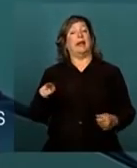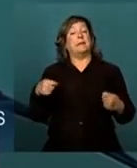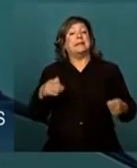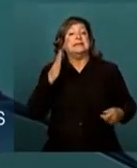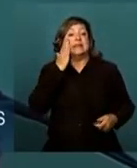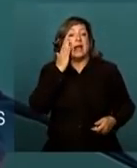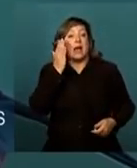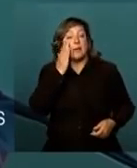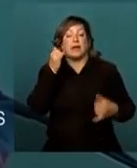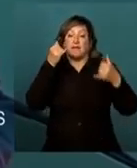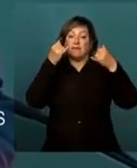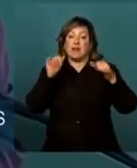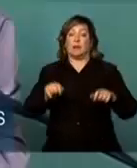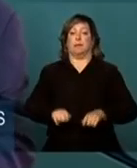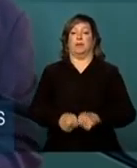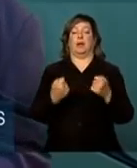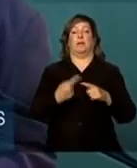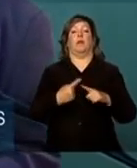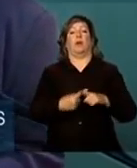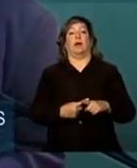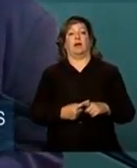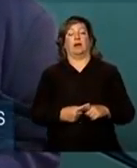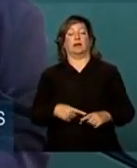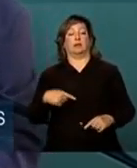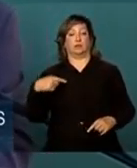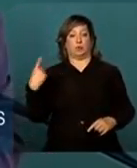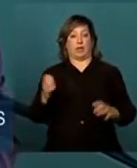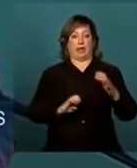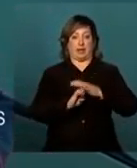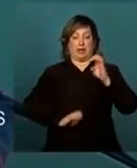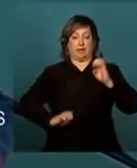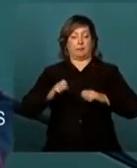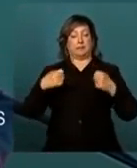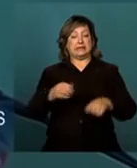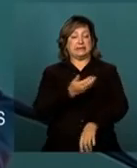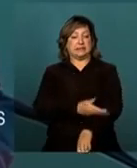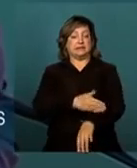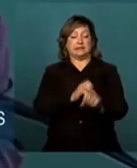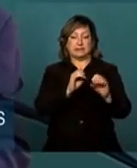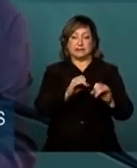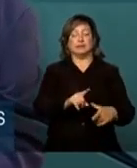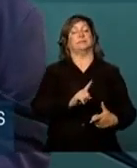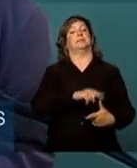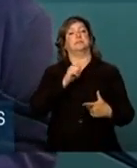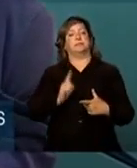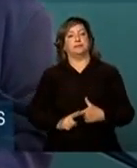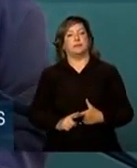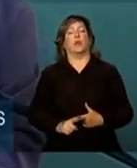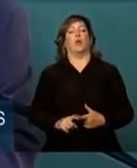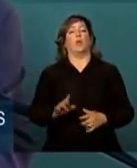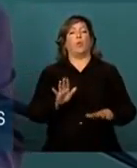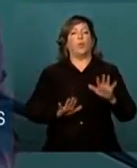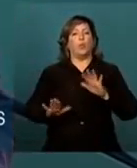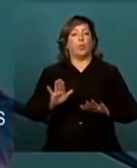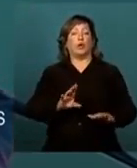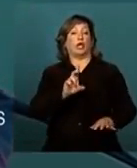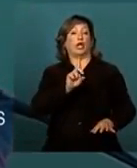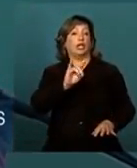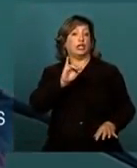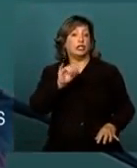capacitado pelo programa. As empresas têm que capacitar quando entregam o equipamento. Em segundo lugar, cuidem das datas